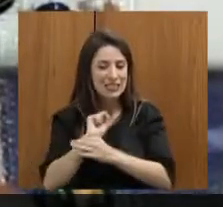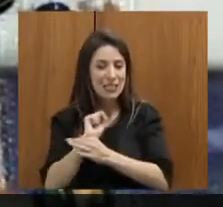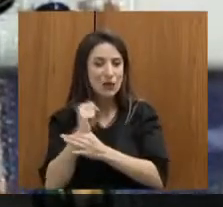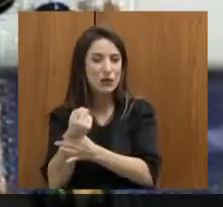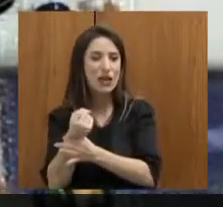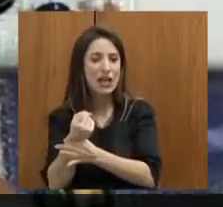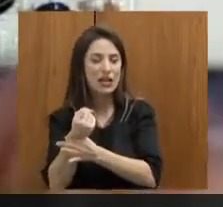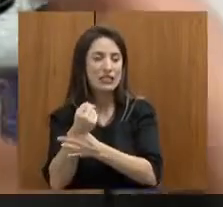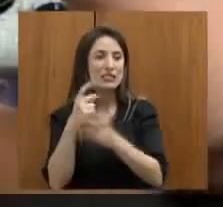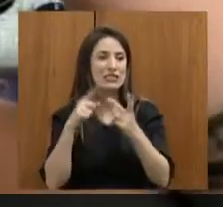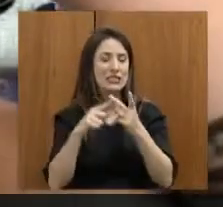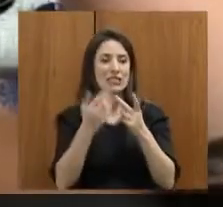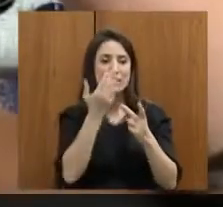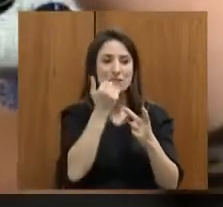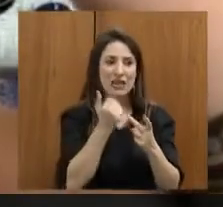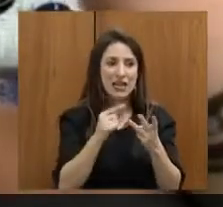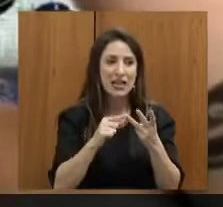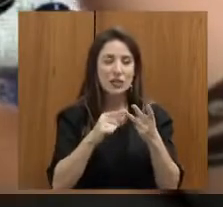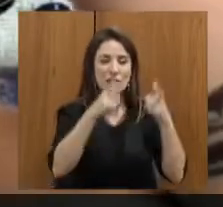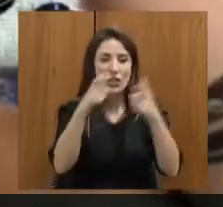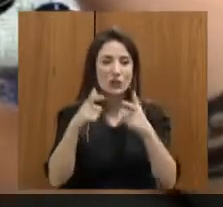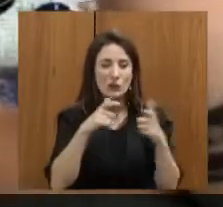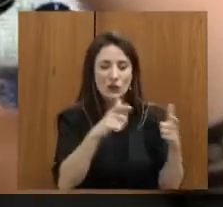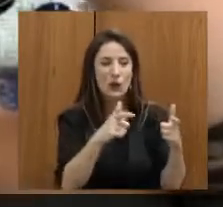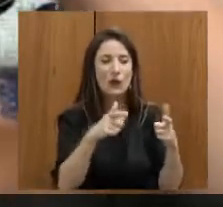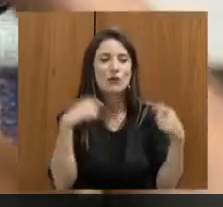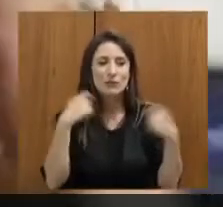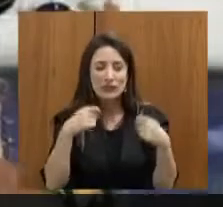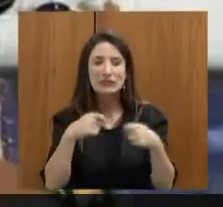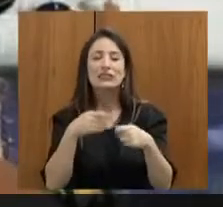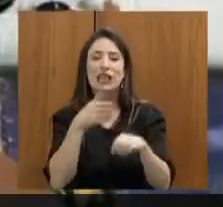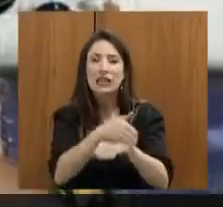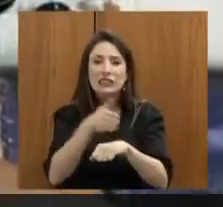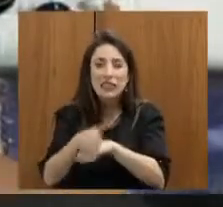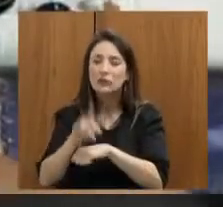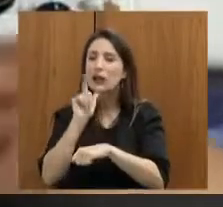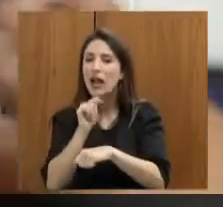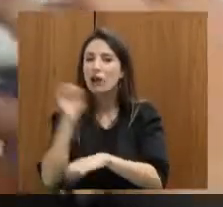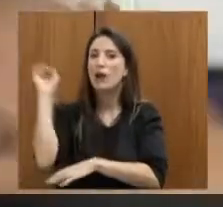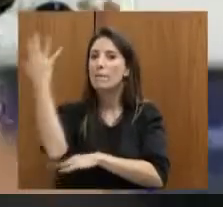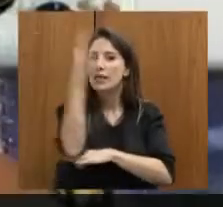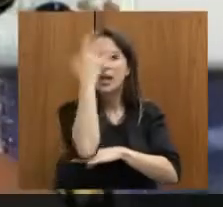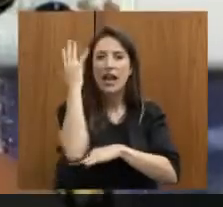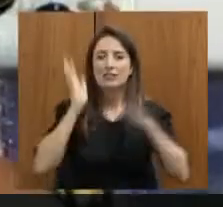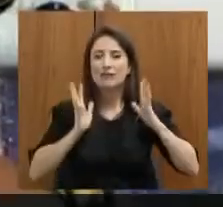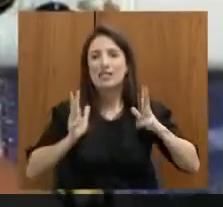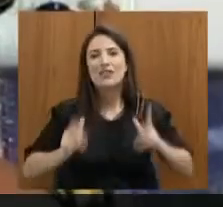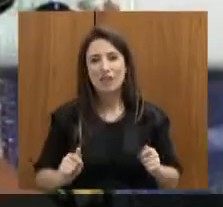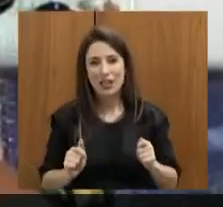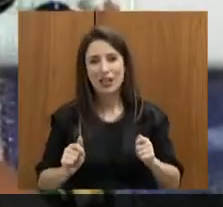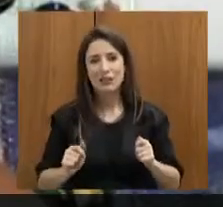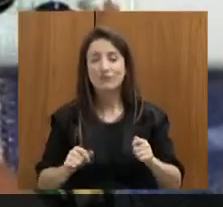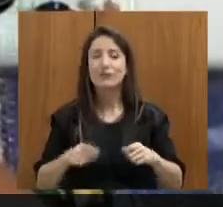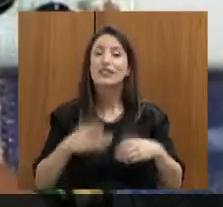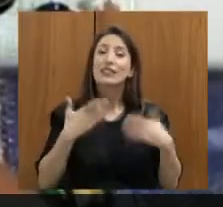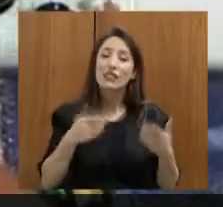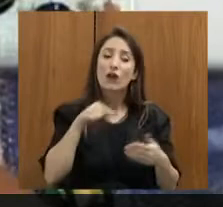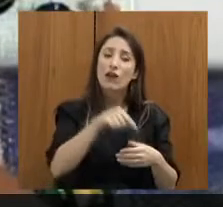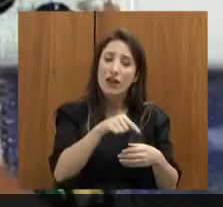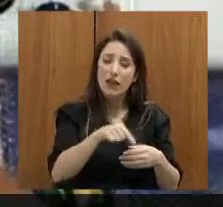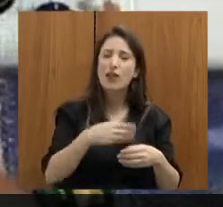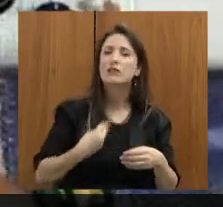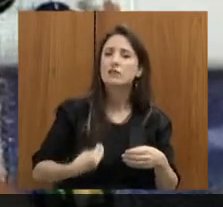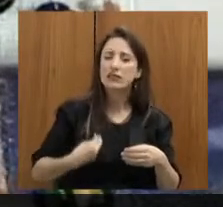território e acesso a água é o meio ambiente preservado ele pode ser que eles acompanham a ecologia do patrimônio de matriz africana